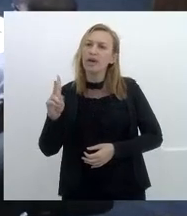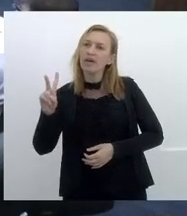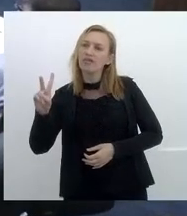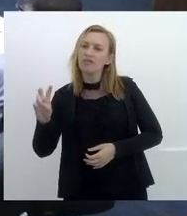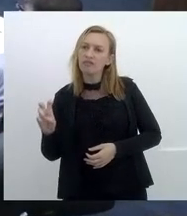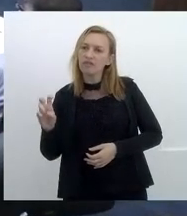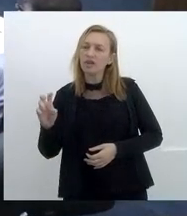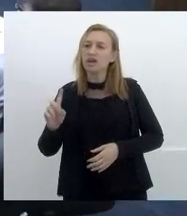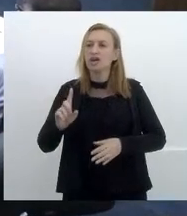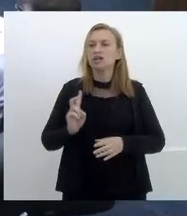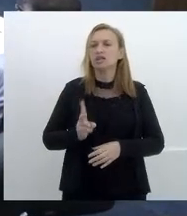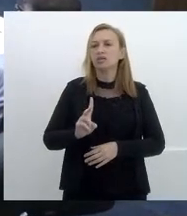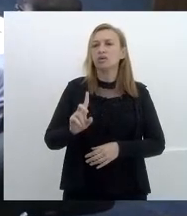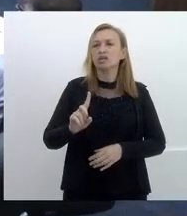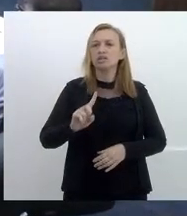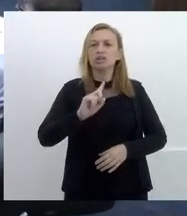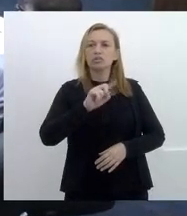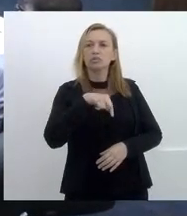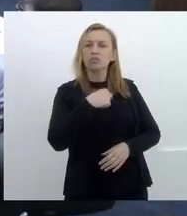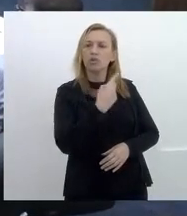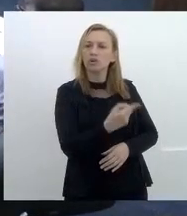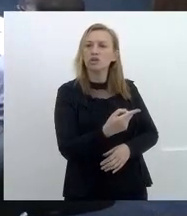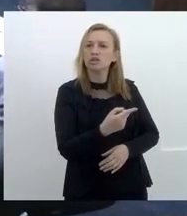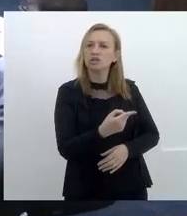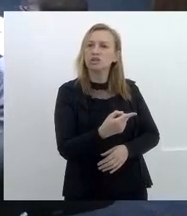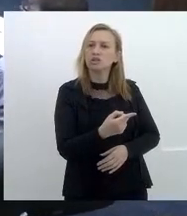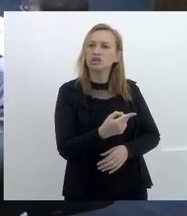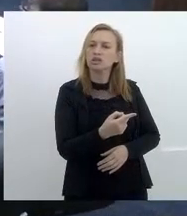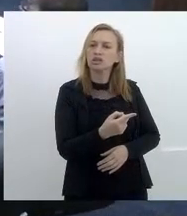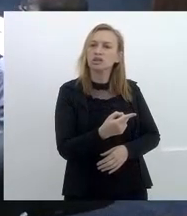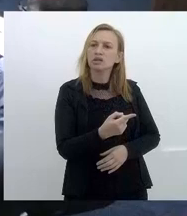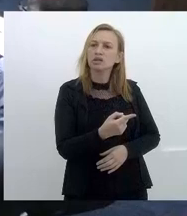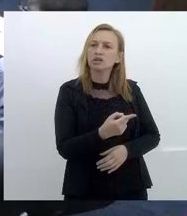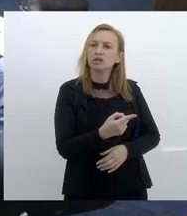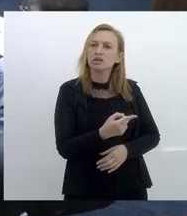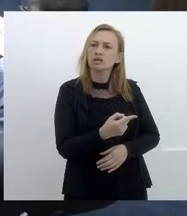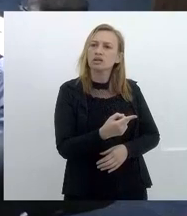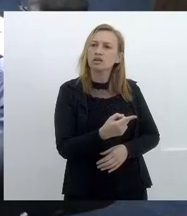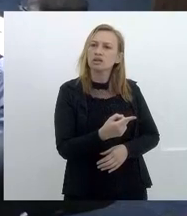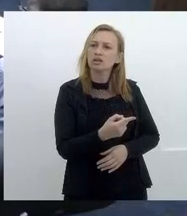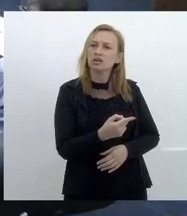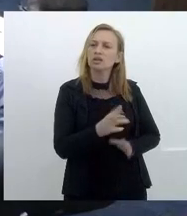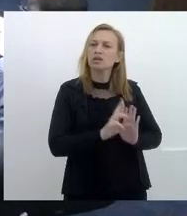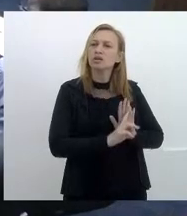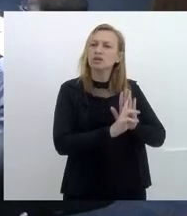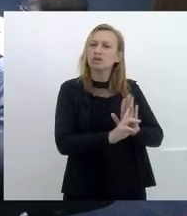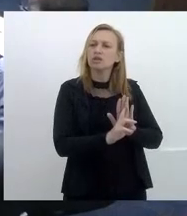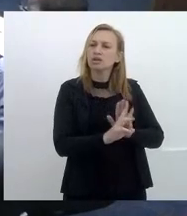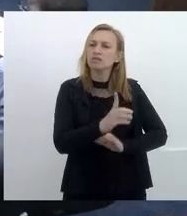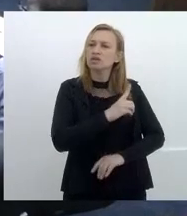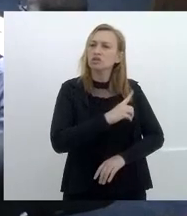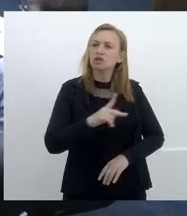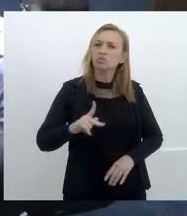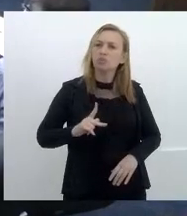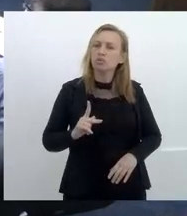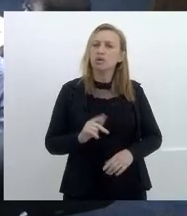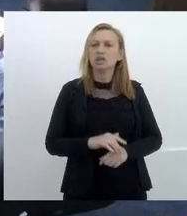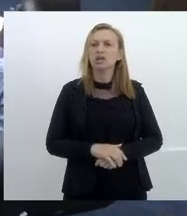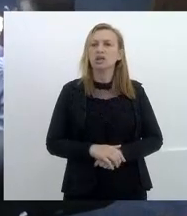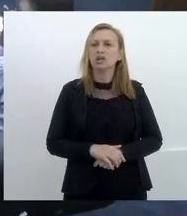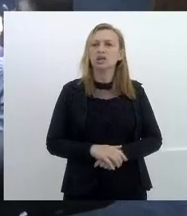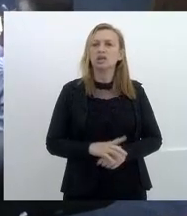sequência passar a palavra para para o para representação da Defensoria Pública